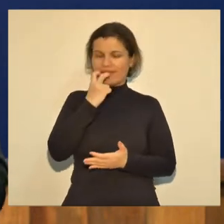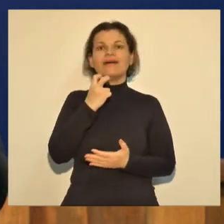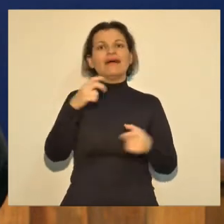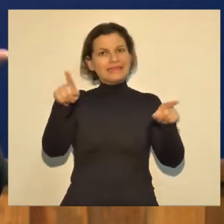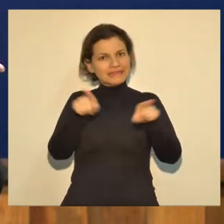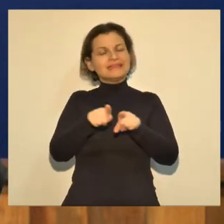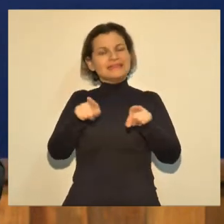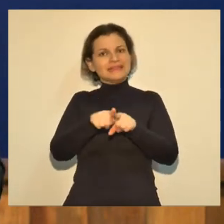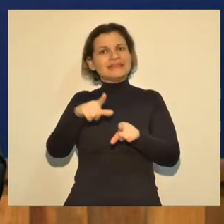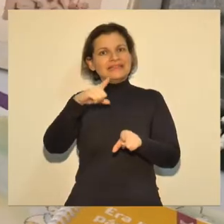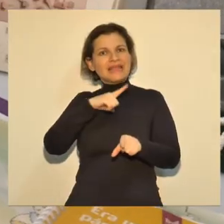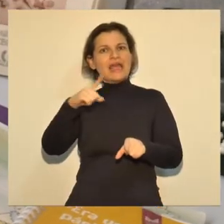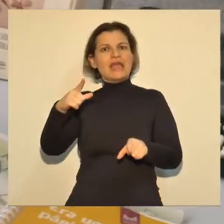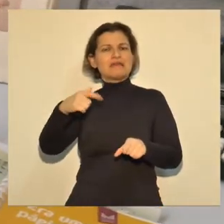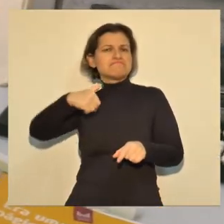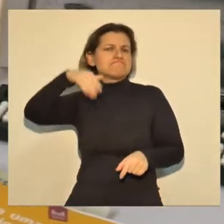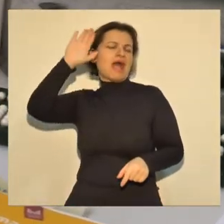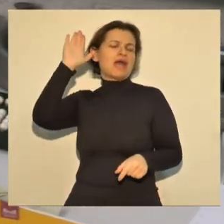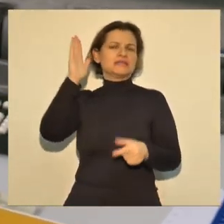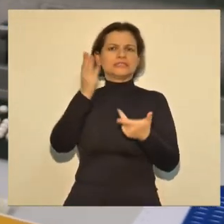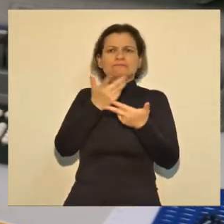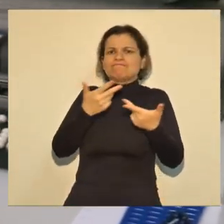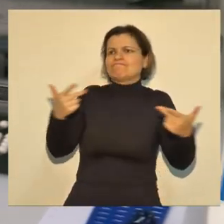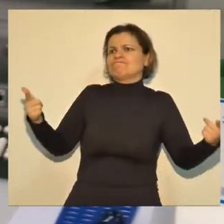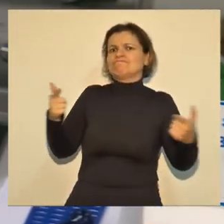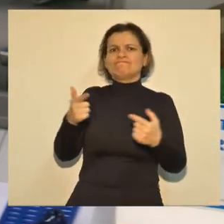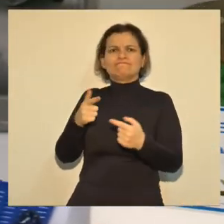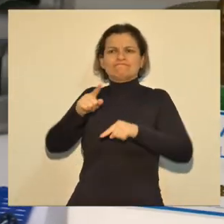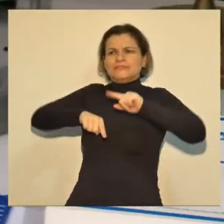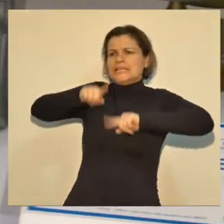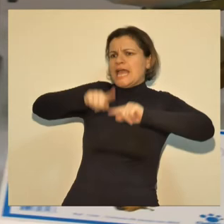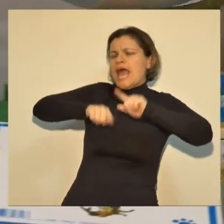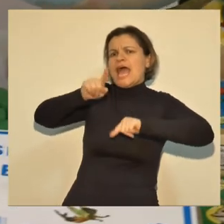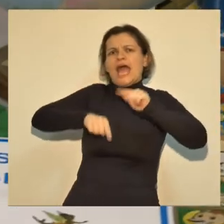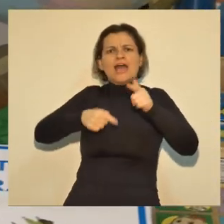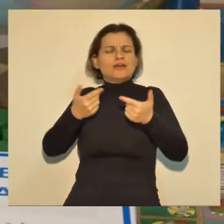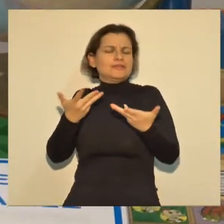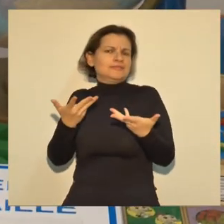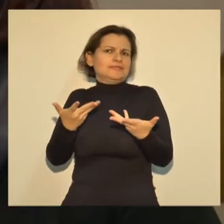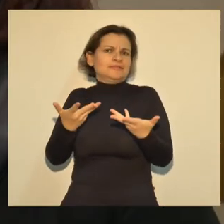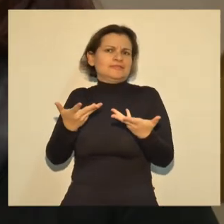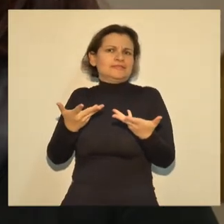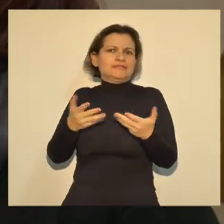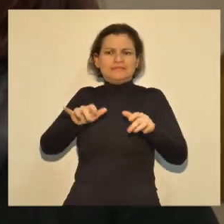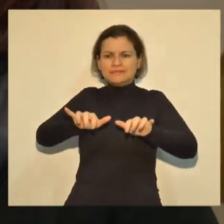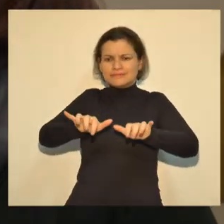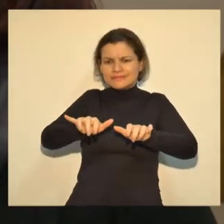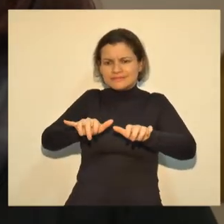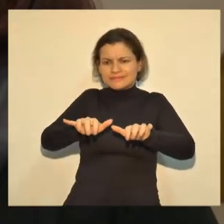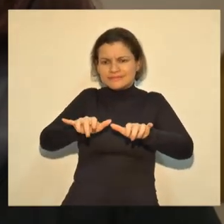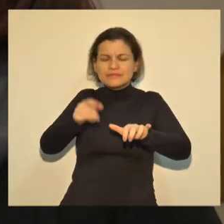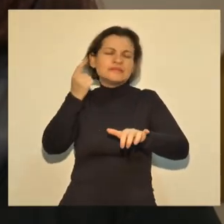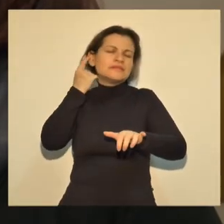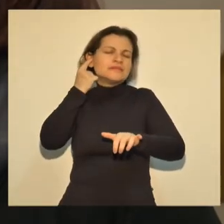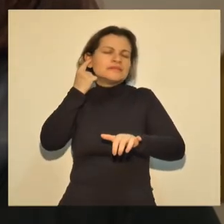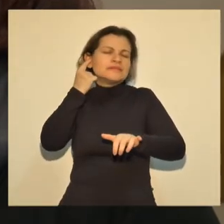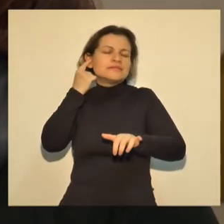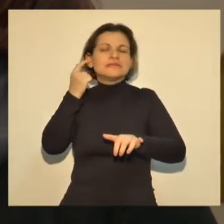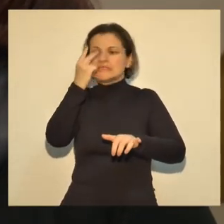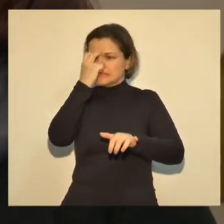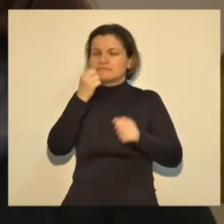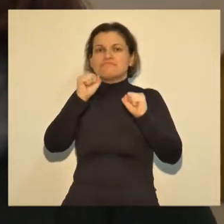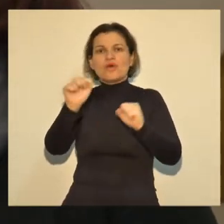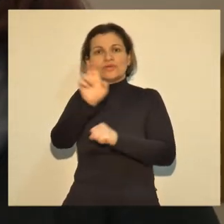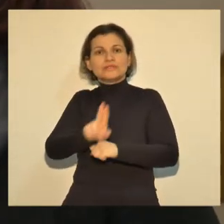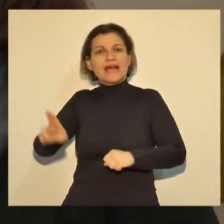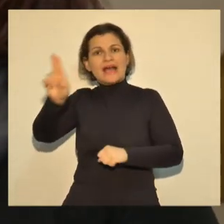visual, nós temos muito mais os aparelhos, assim, o laptop que os cegos